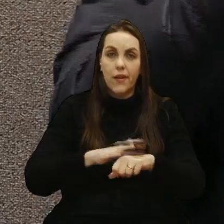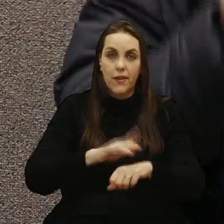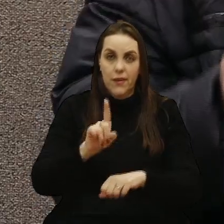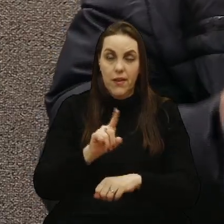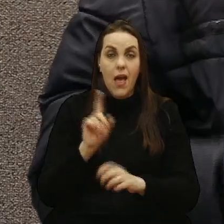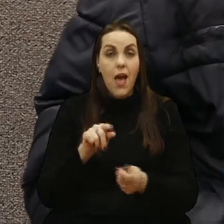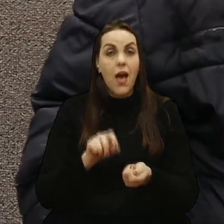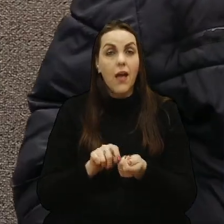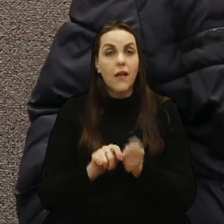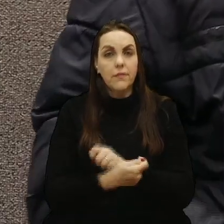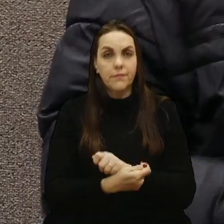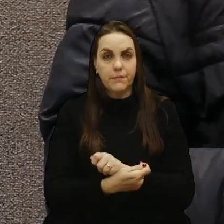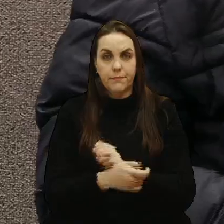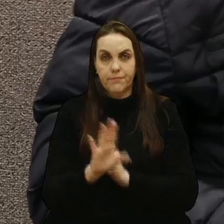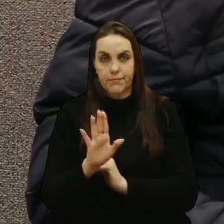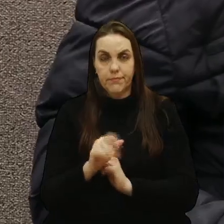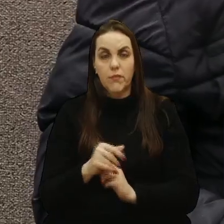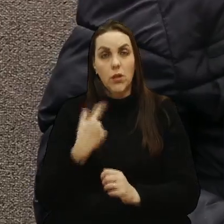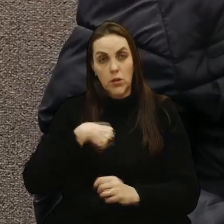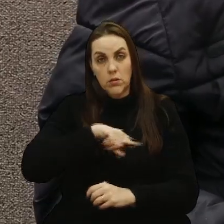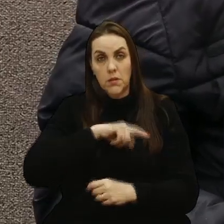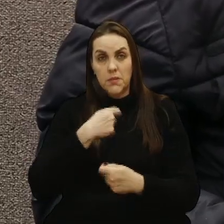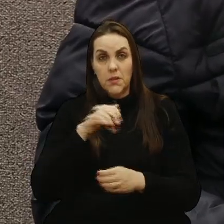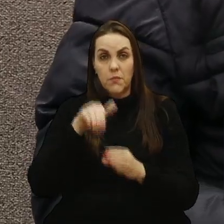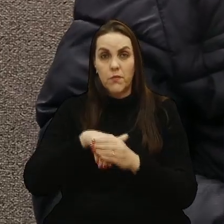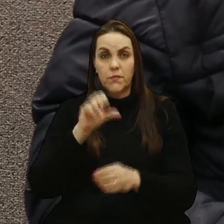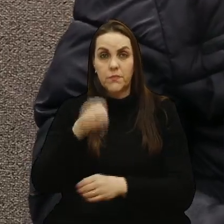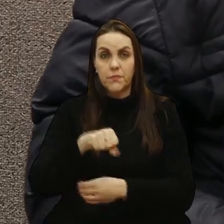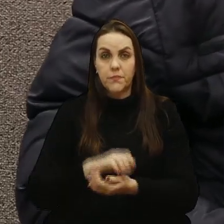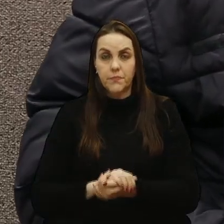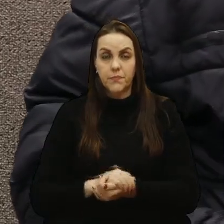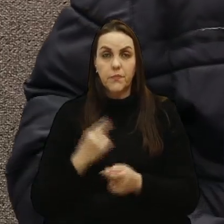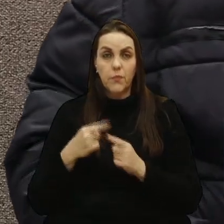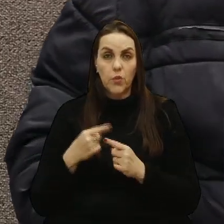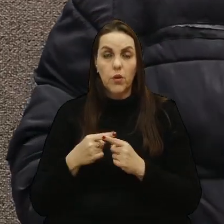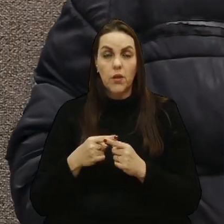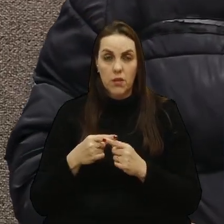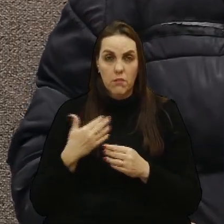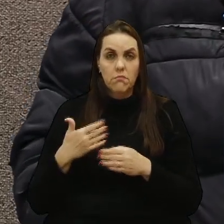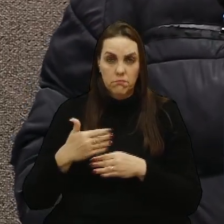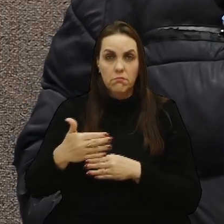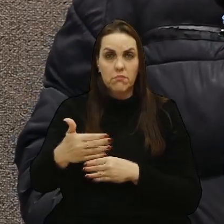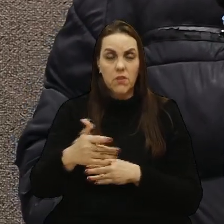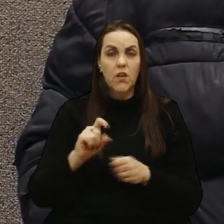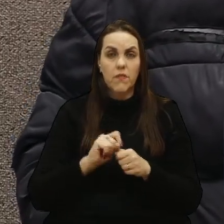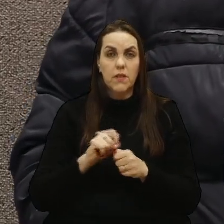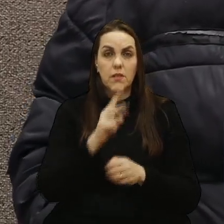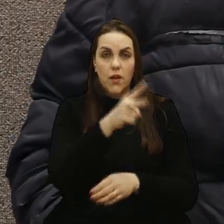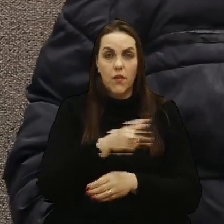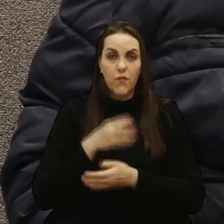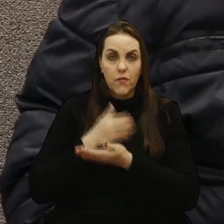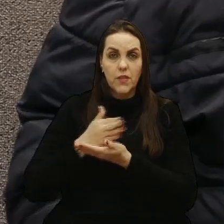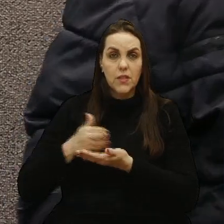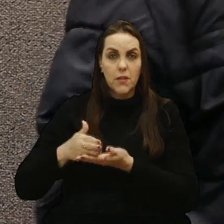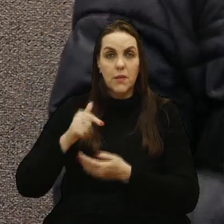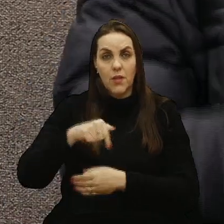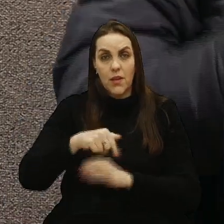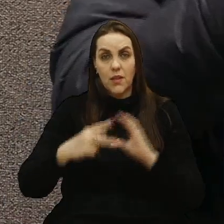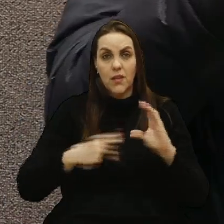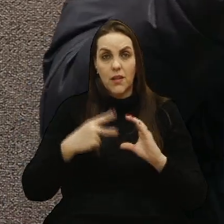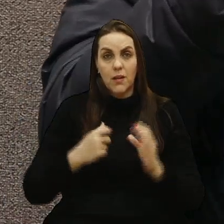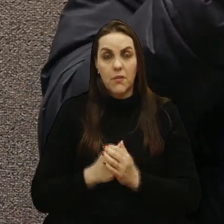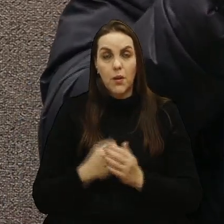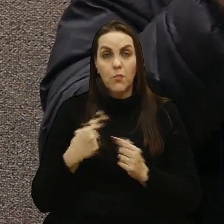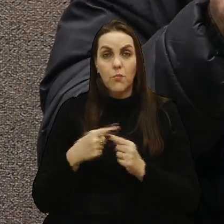é uma adequação e nós precisamos votar sim. Porque logo nós teremos mais financiamento vindo para essa casa. Por quê? Porque o município